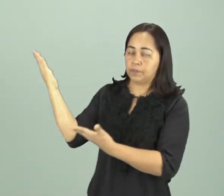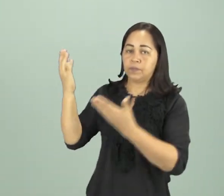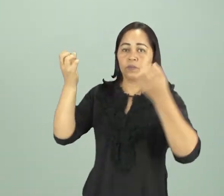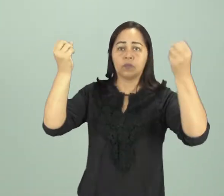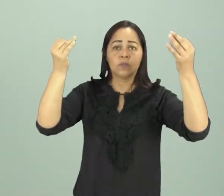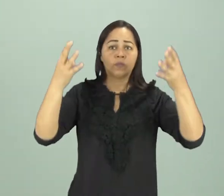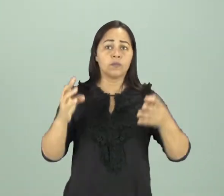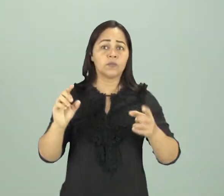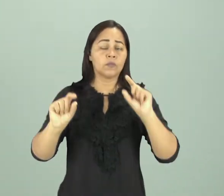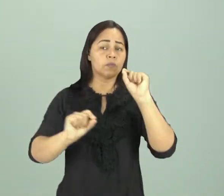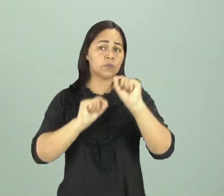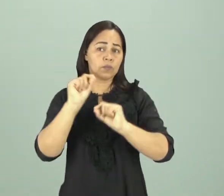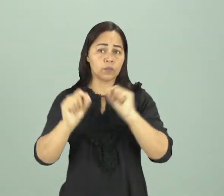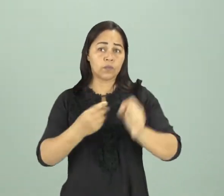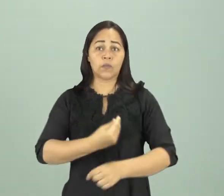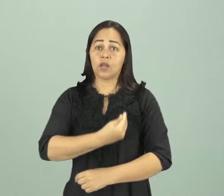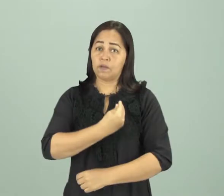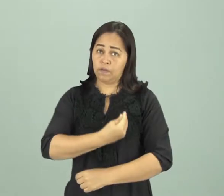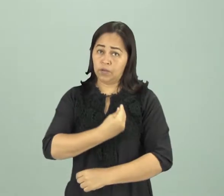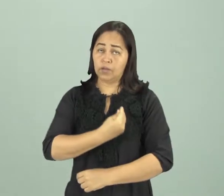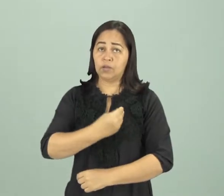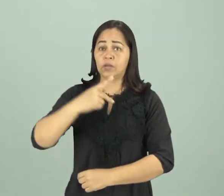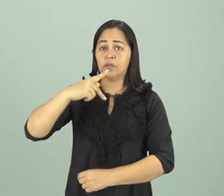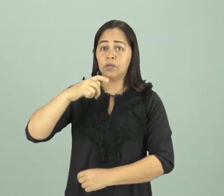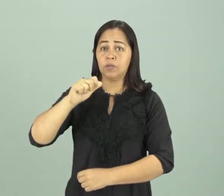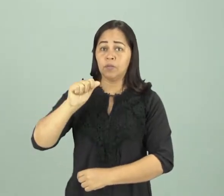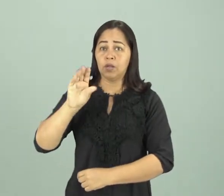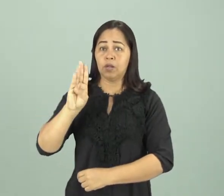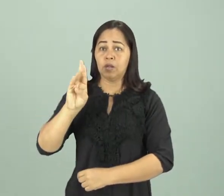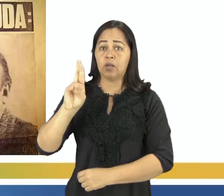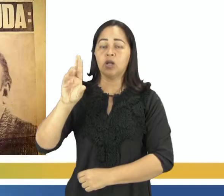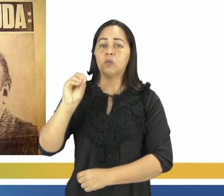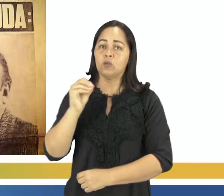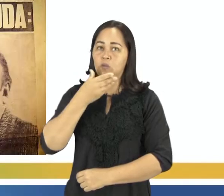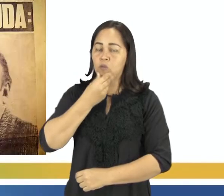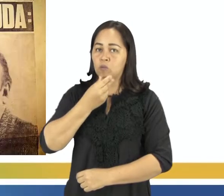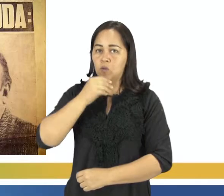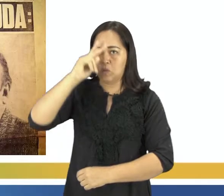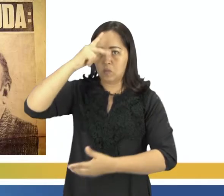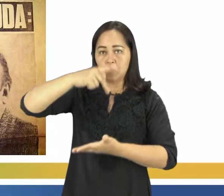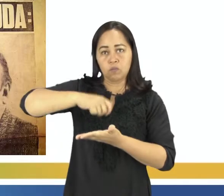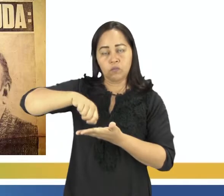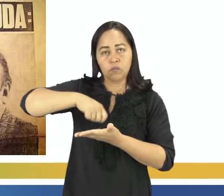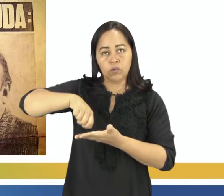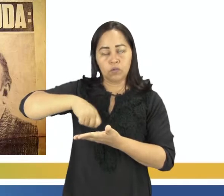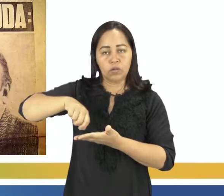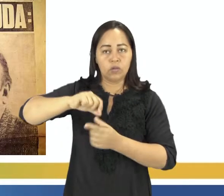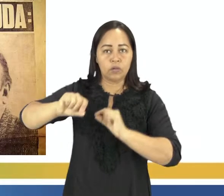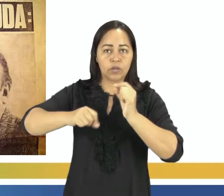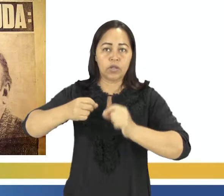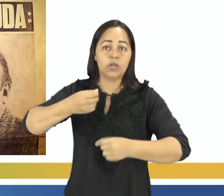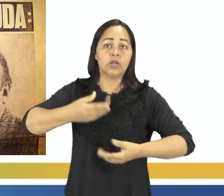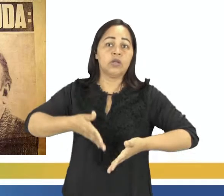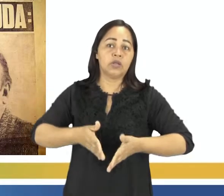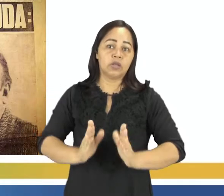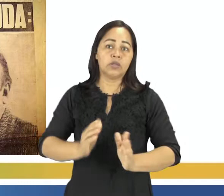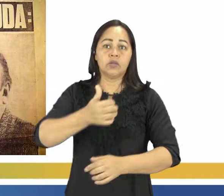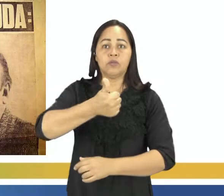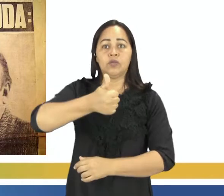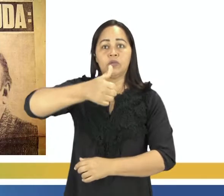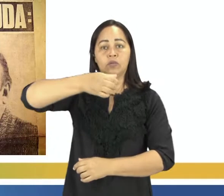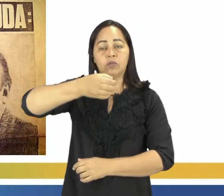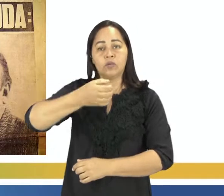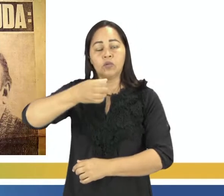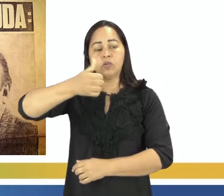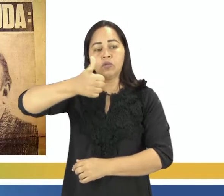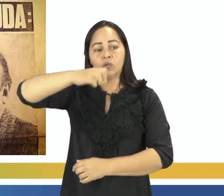pouco sobre a biografia de Pablo Neruda. Dá uma olhada aqui no slide. Pablo Neruda, nascido em 1904,